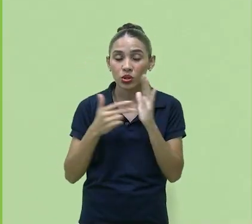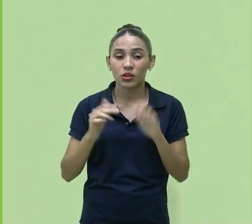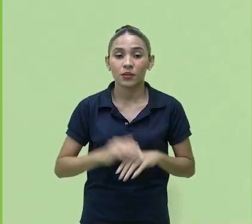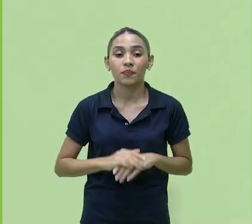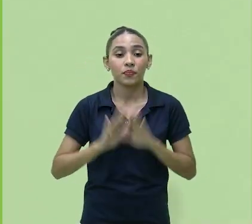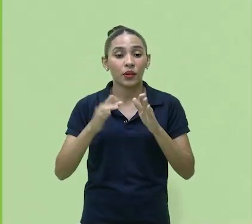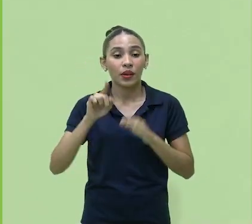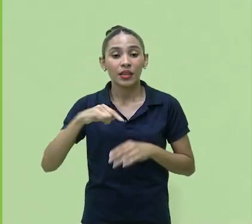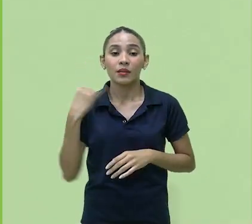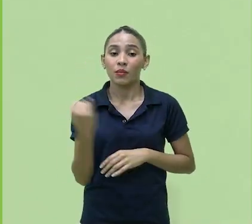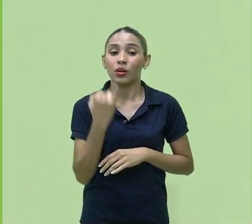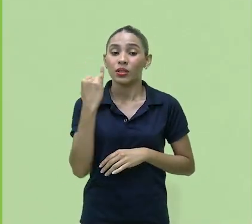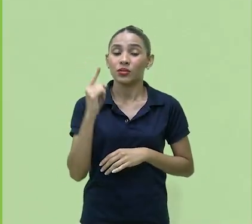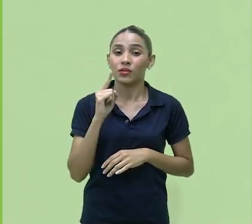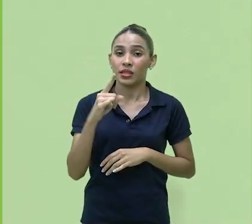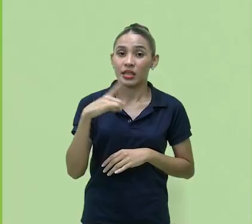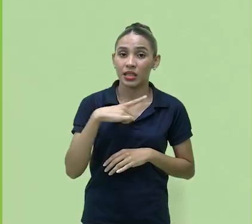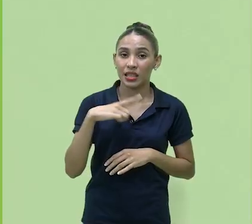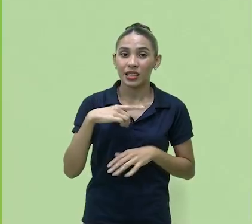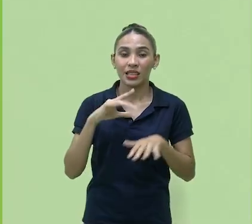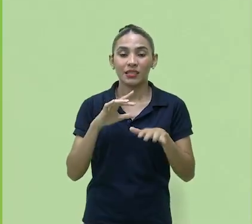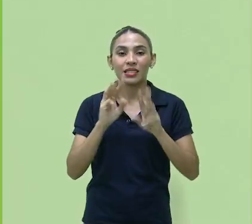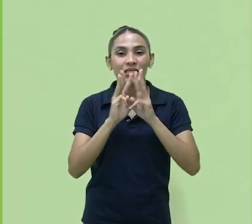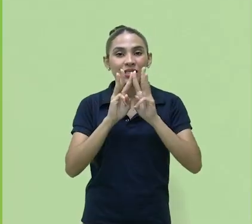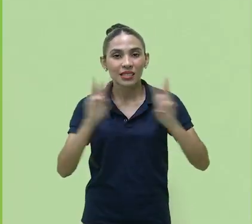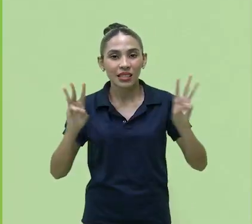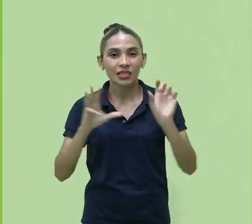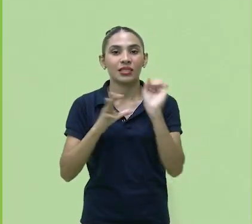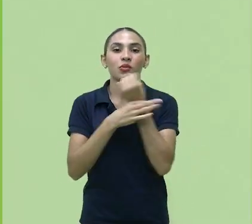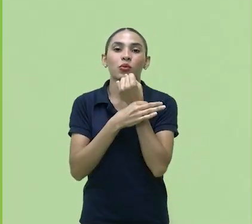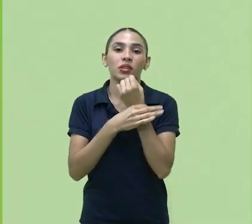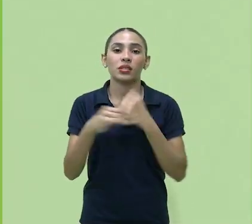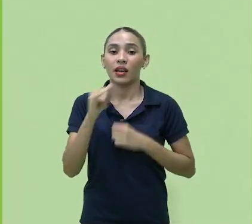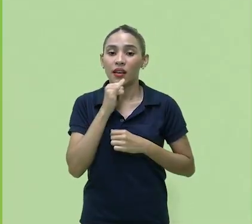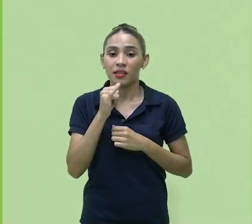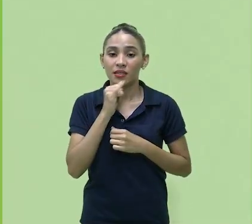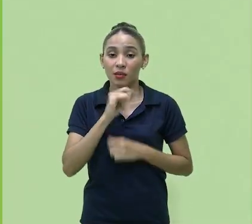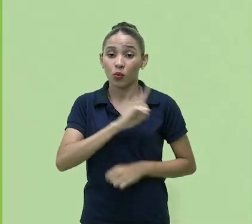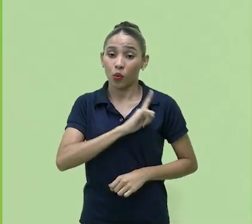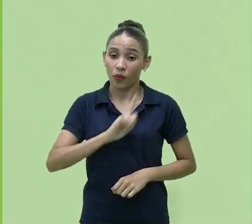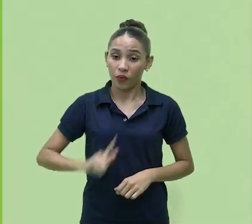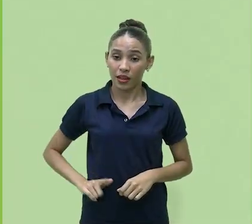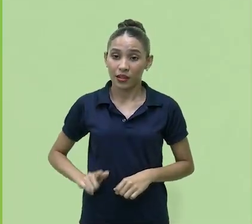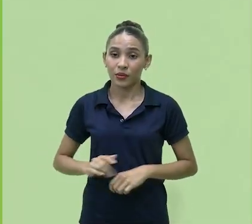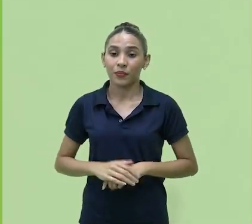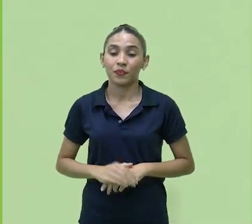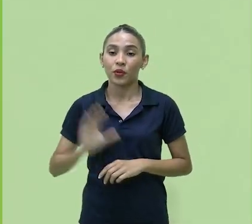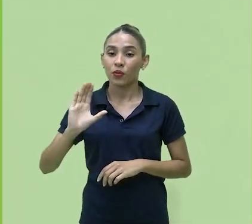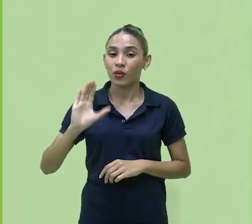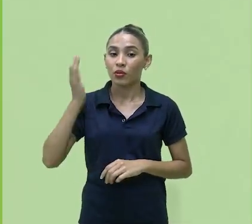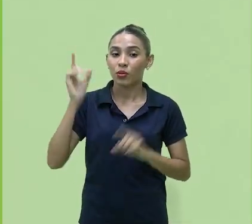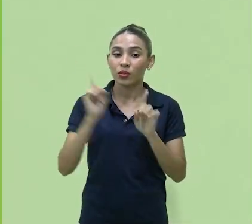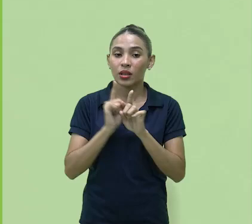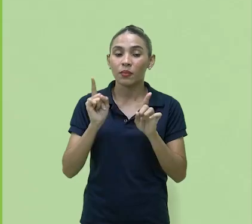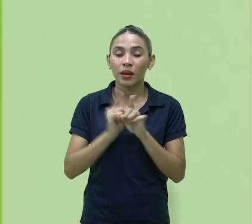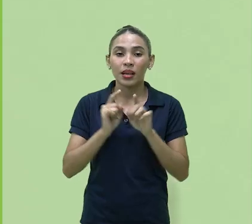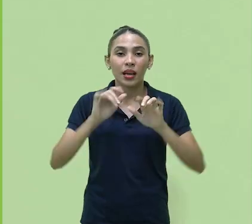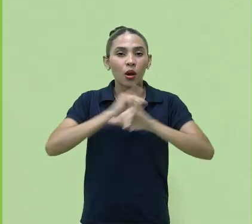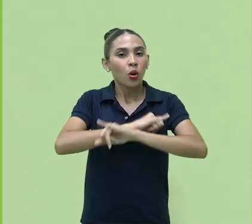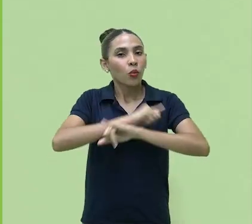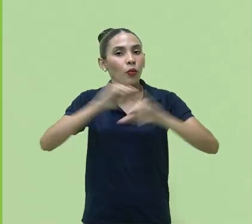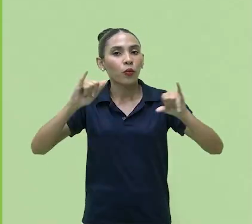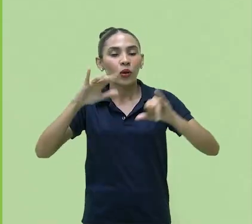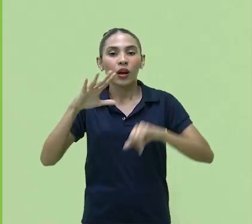é importante você ter sites de confiança, como, por exemplo, o site do governo. O fenômeno ganhou proporções,